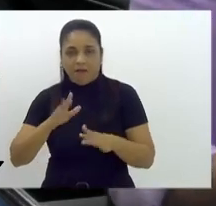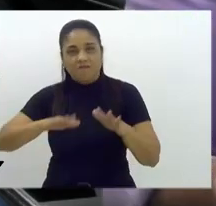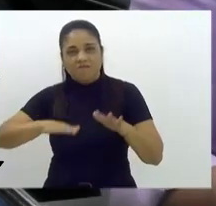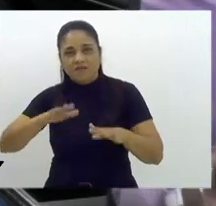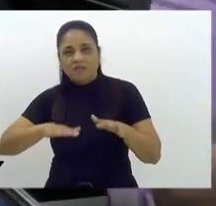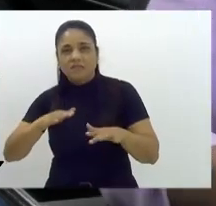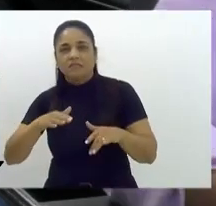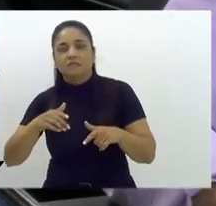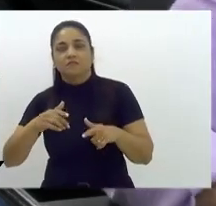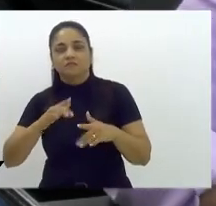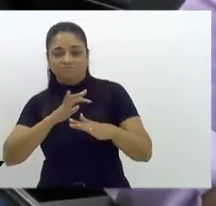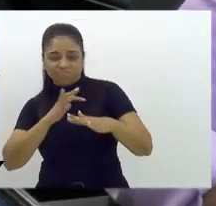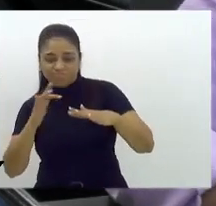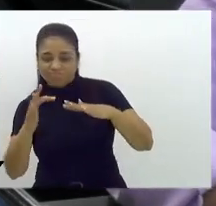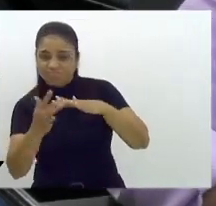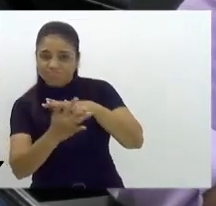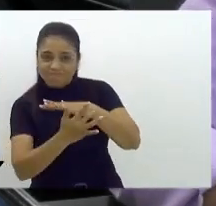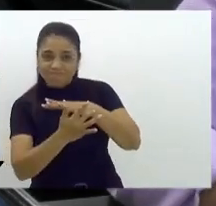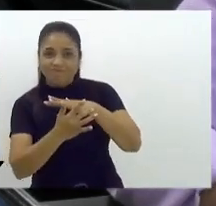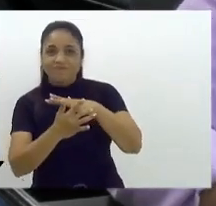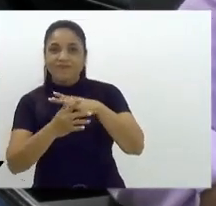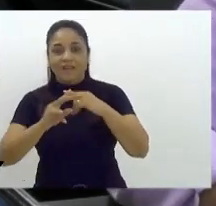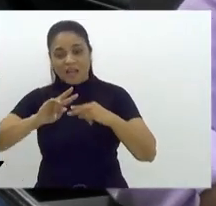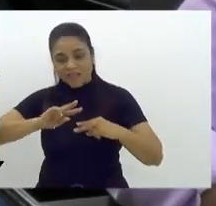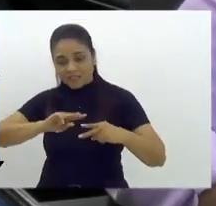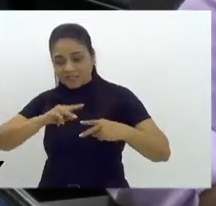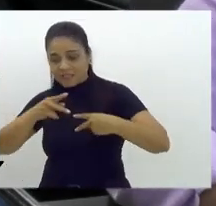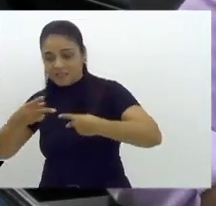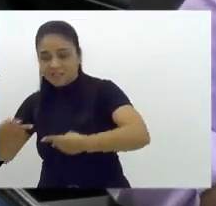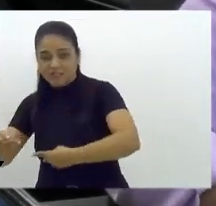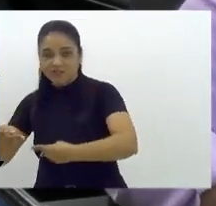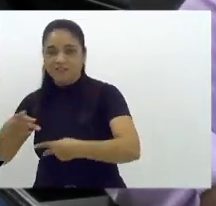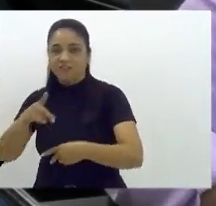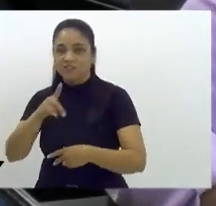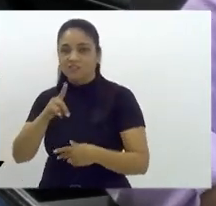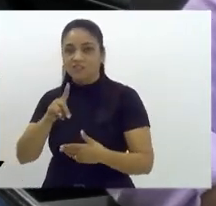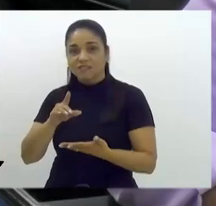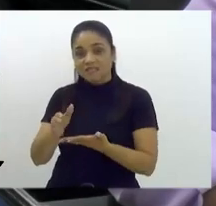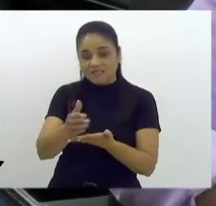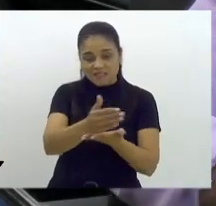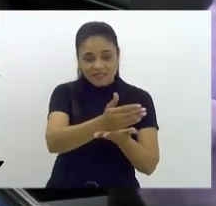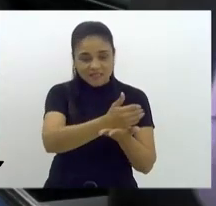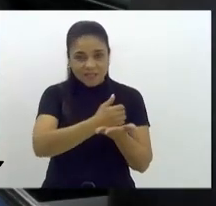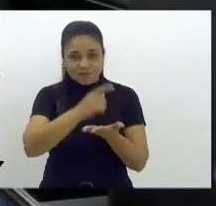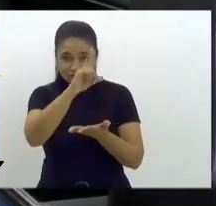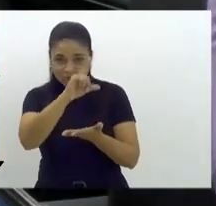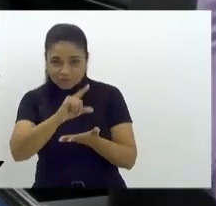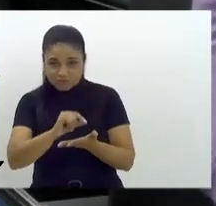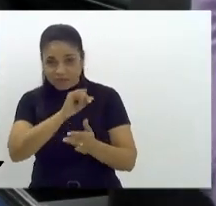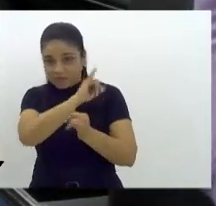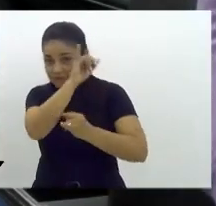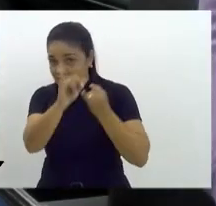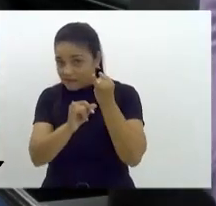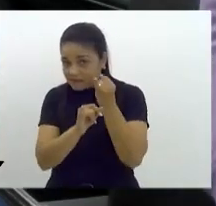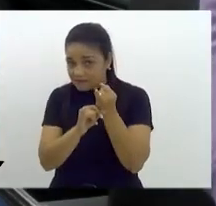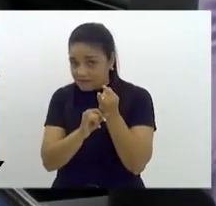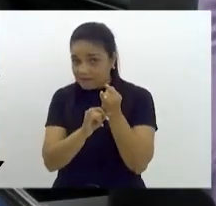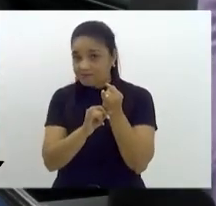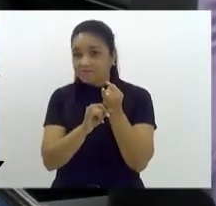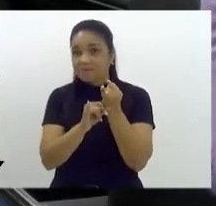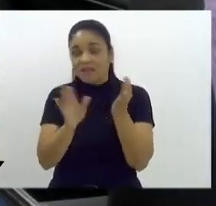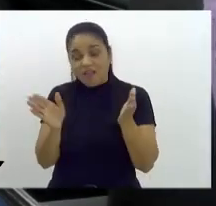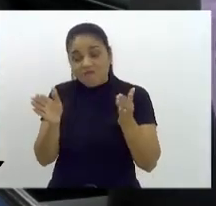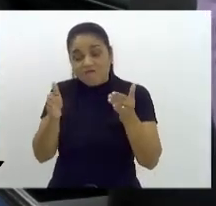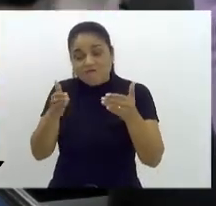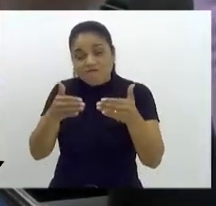acesso à rede a transferência de dados reduzida ele tem na verdade fechado para alguma alguns